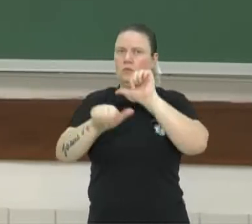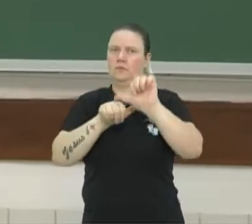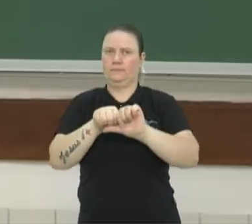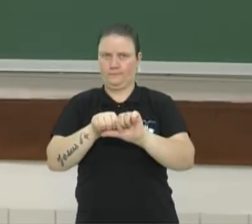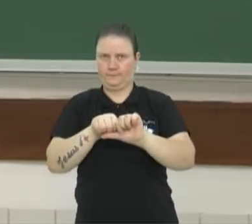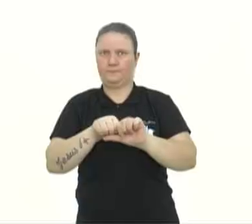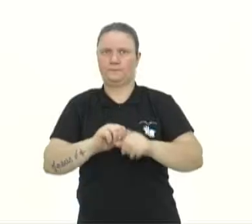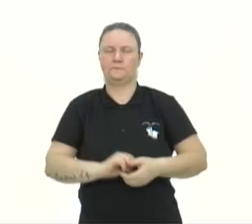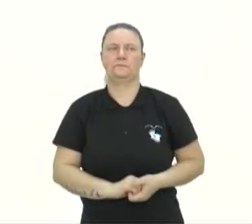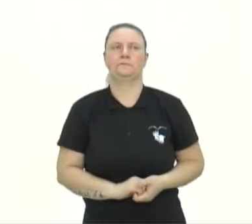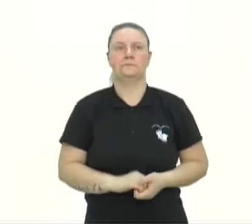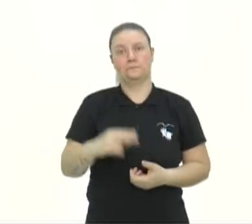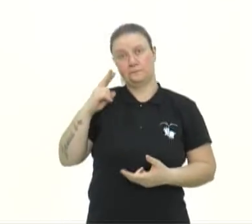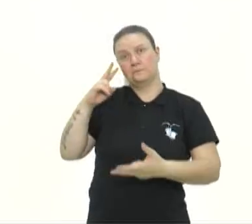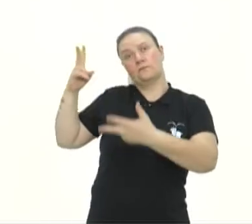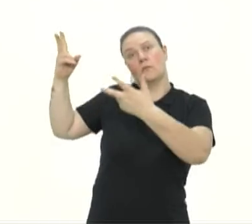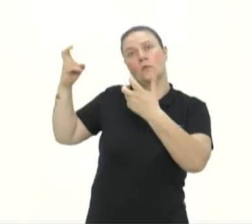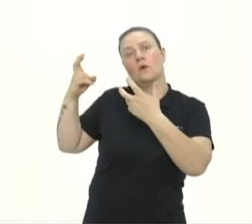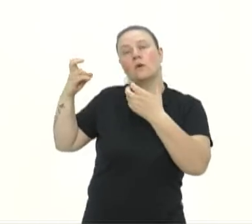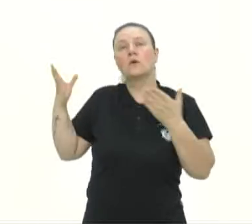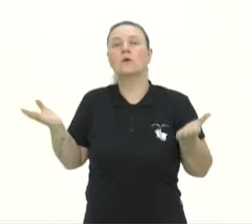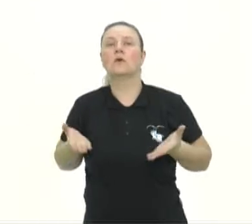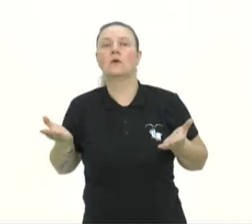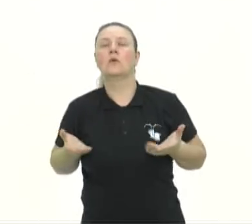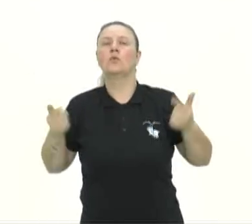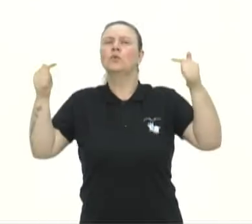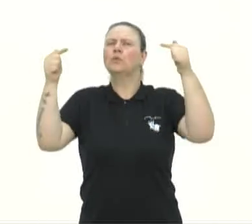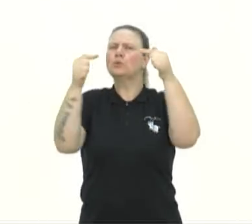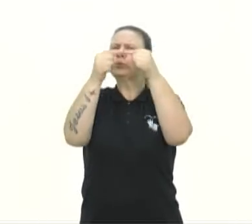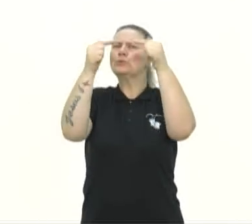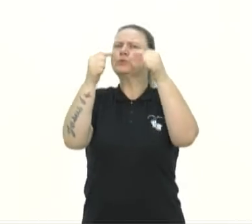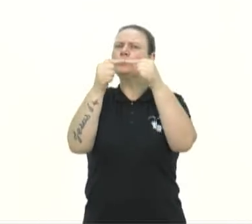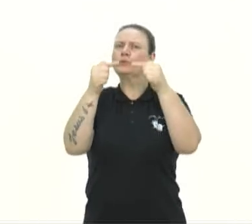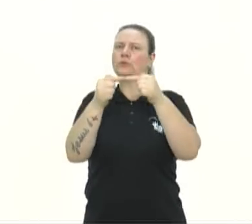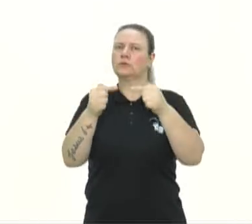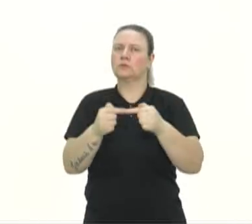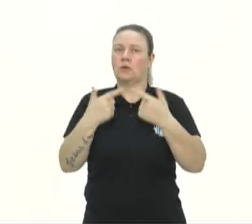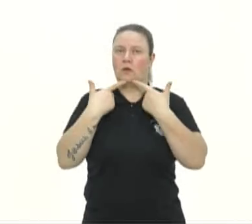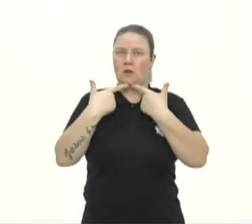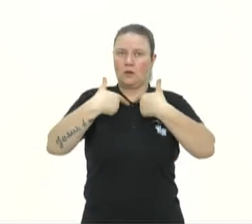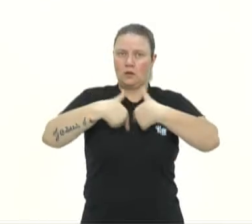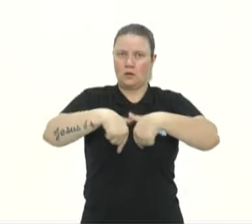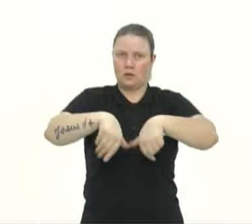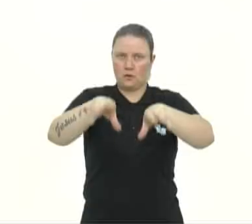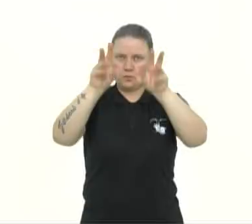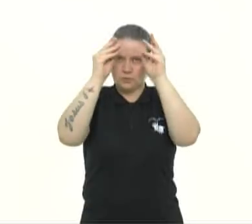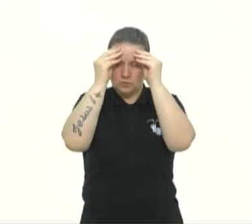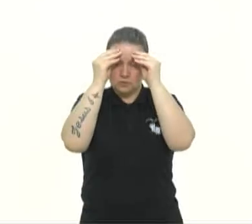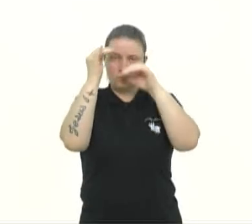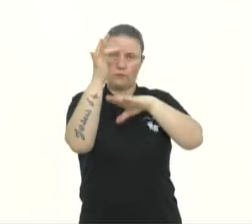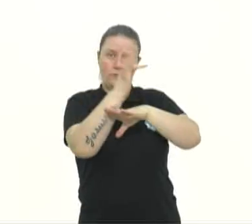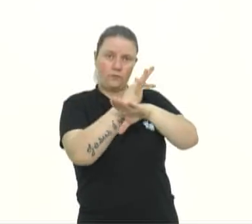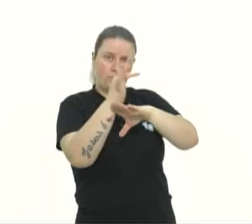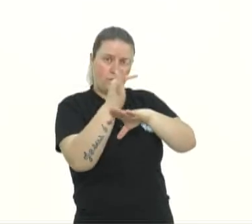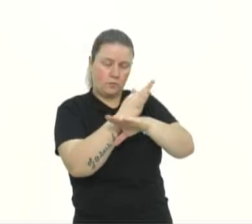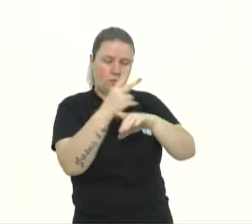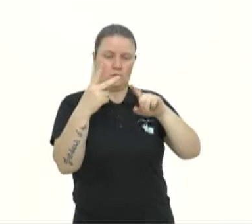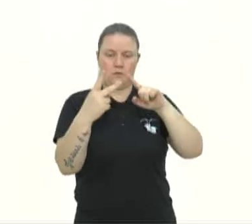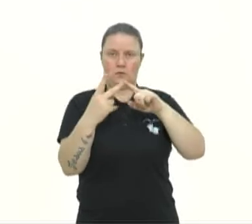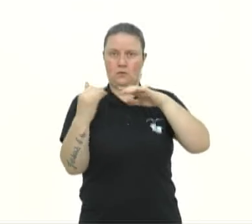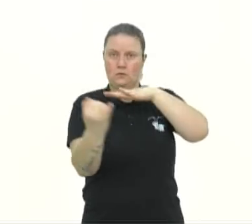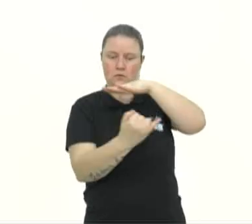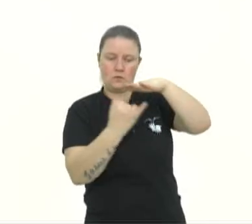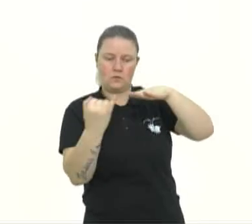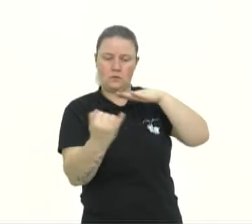junto. Então aqui há uma combinação, né? Combina a linguagem formal com a linguagem informal.